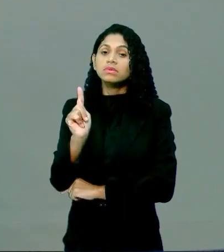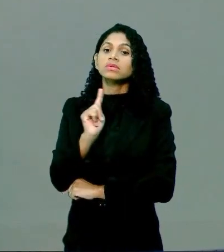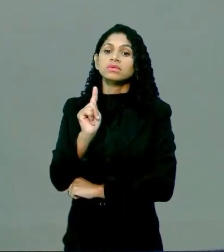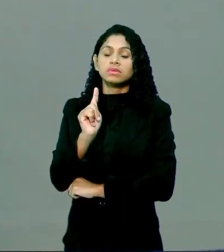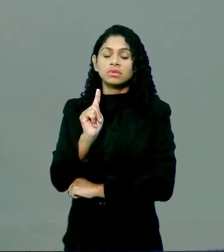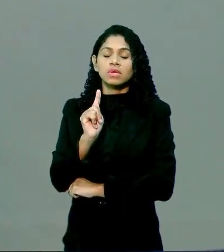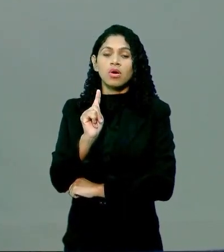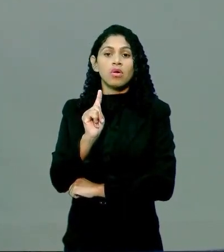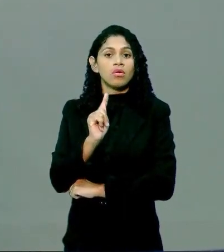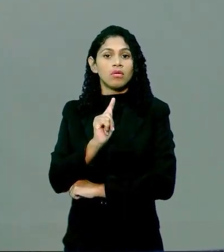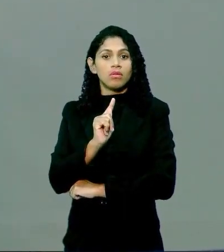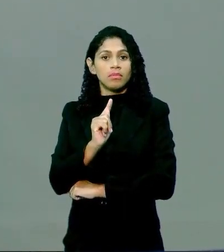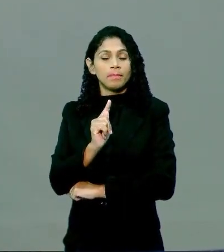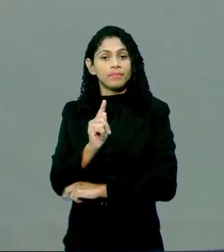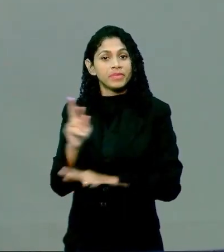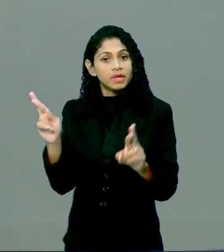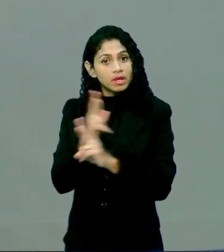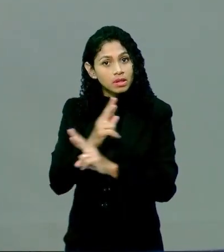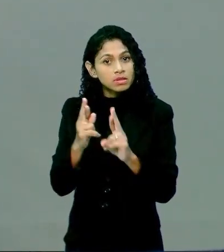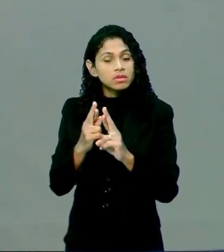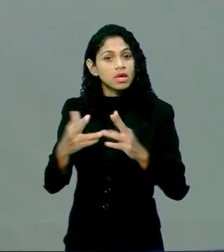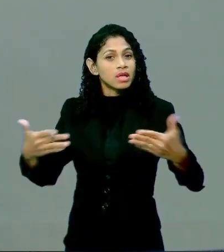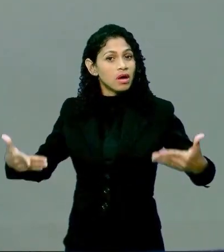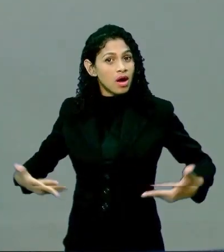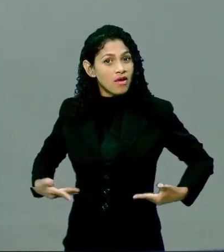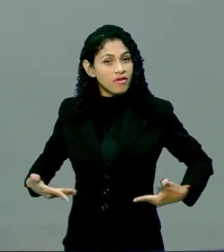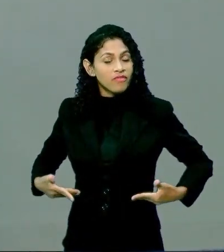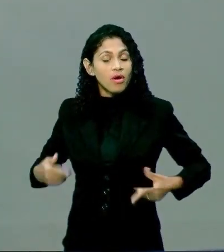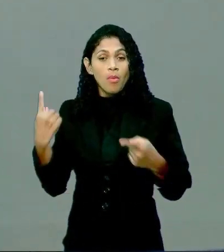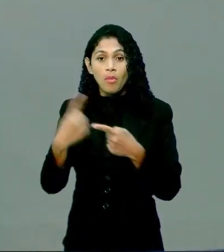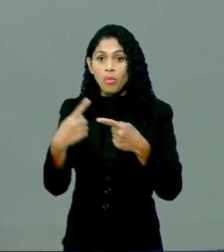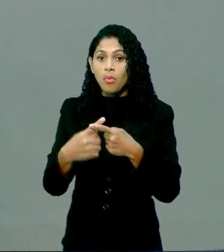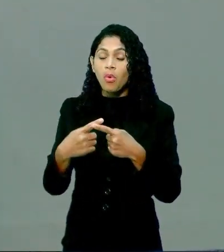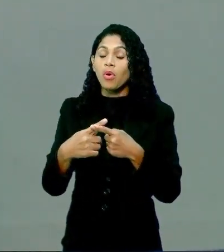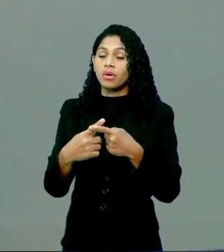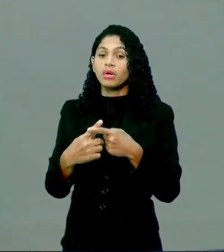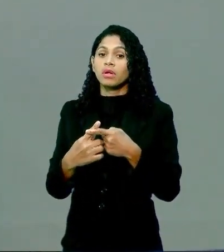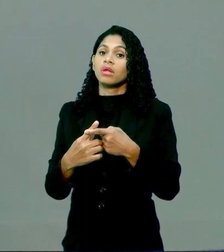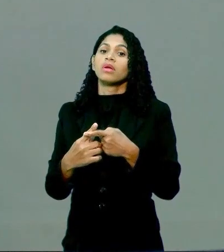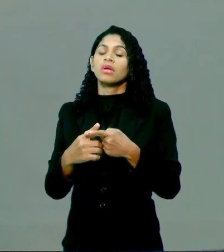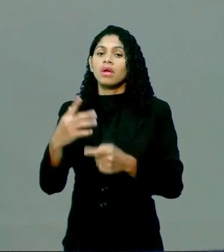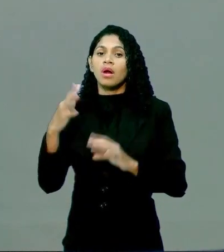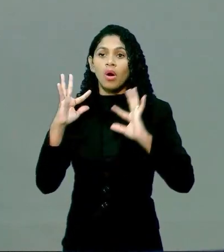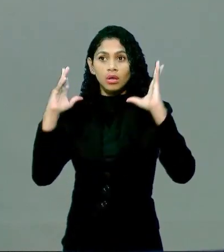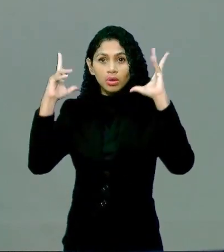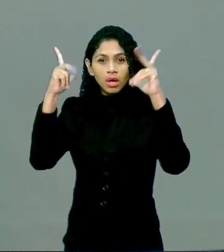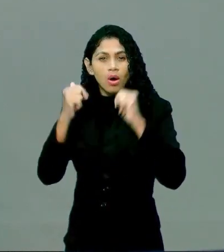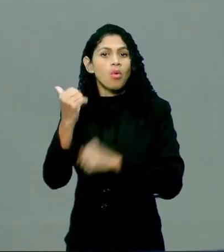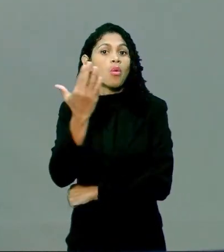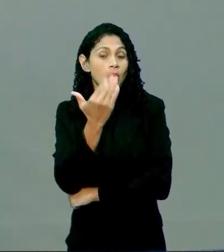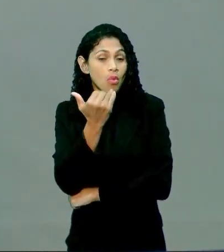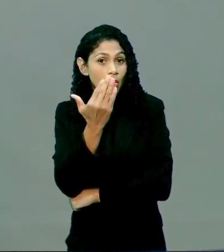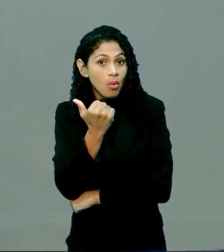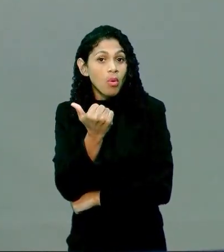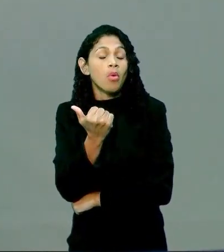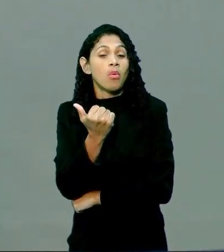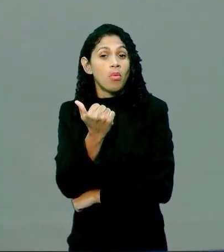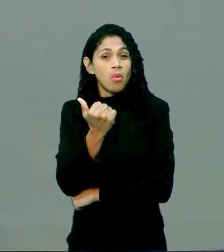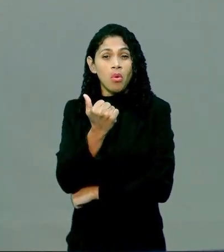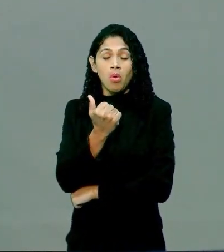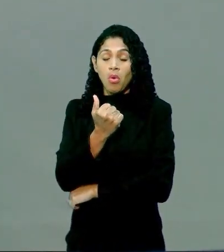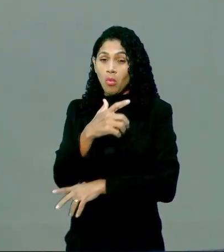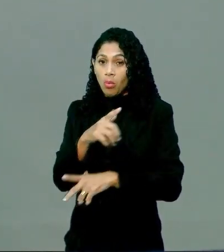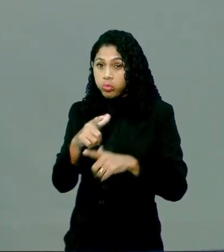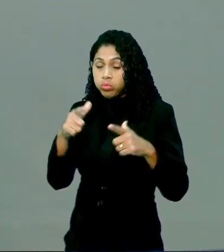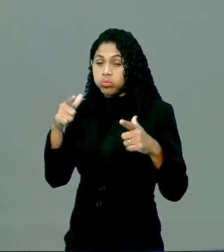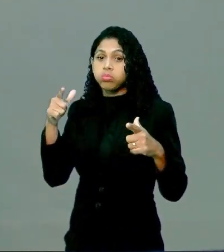leão, não relacionado ao animal, mas o fato de que ele come bastante, tá? Então, é essa aí a principal diferença